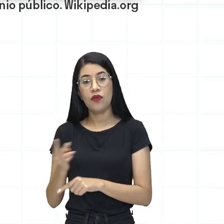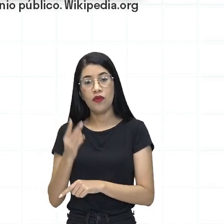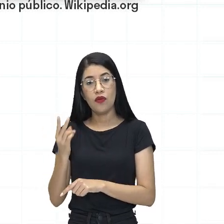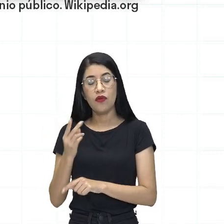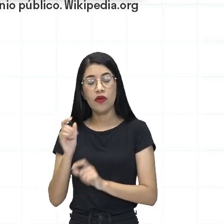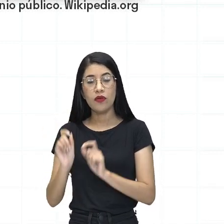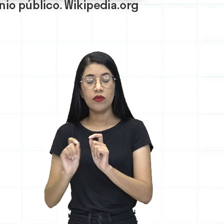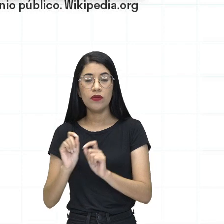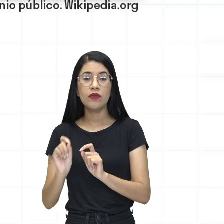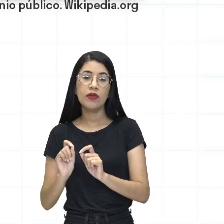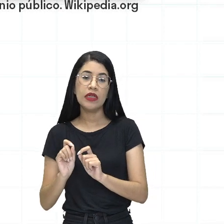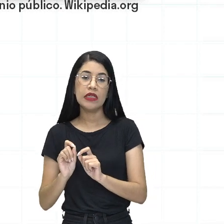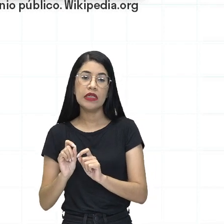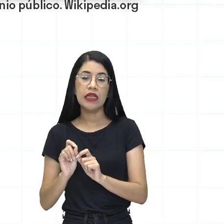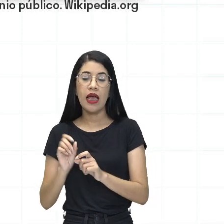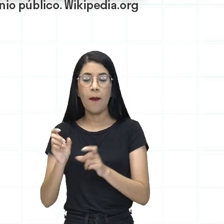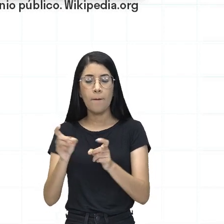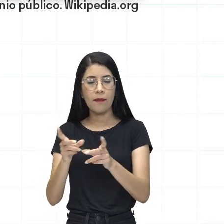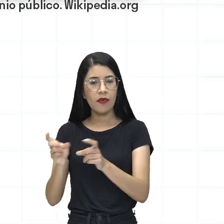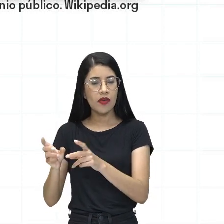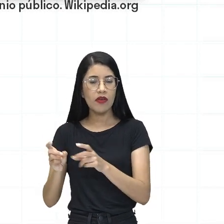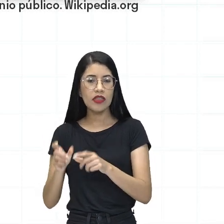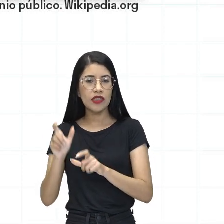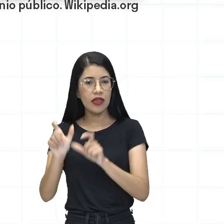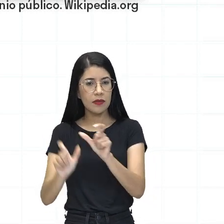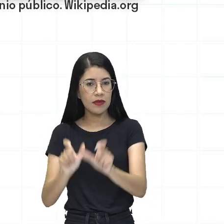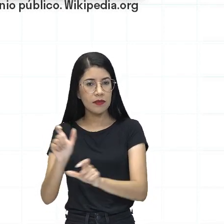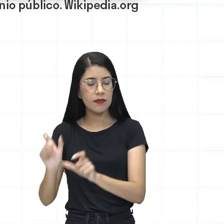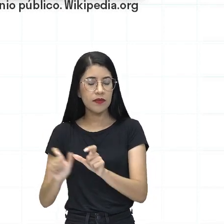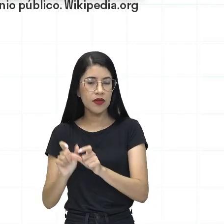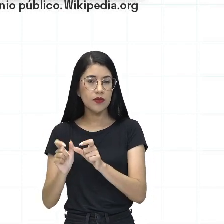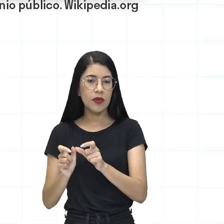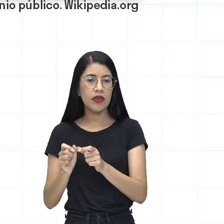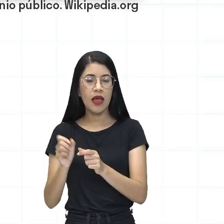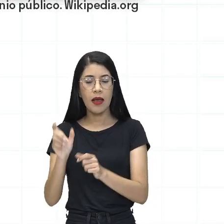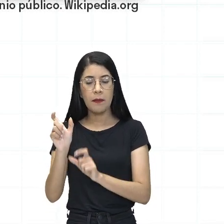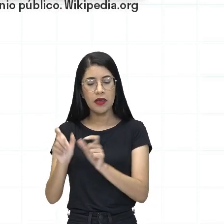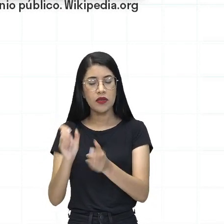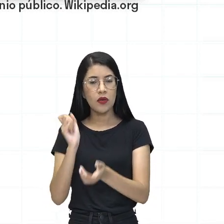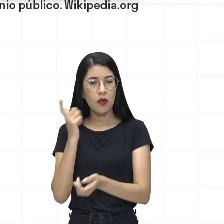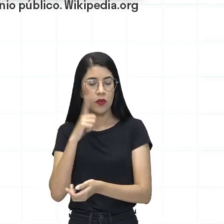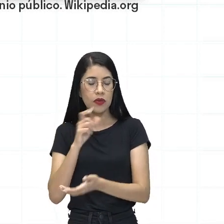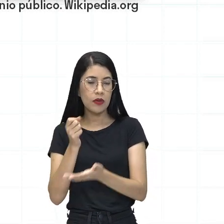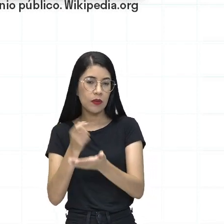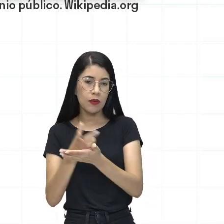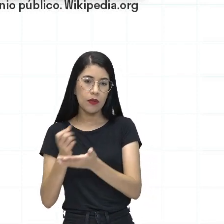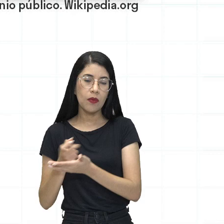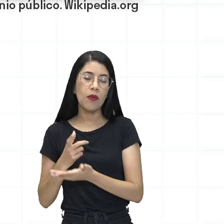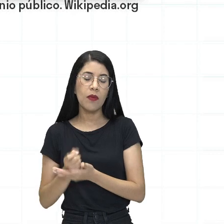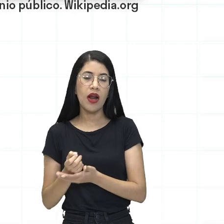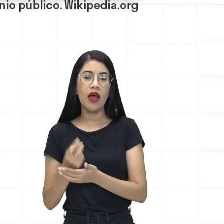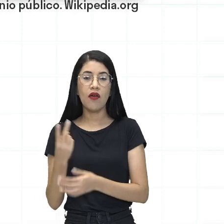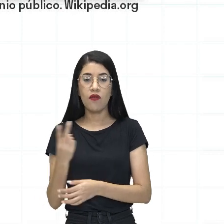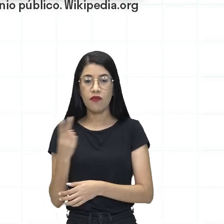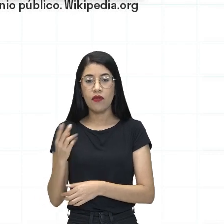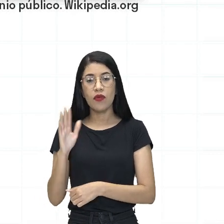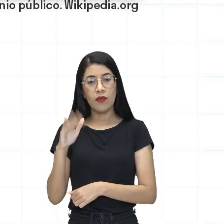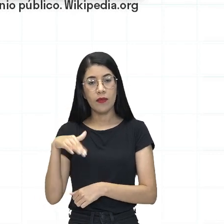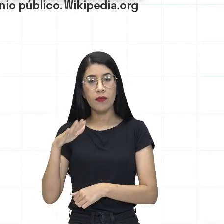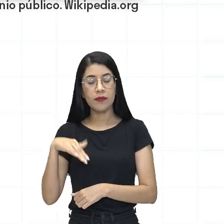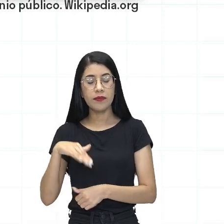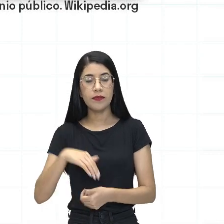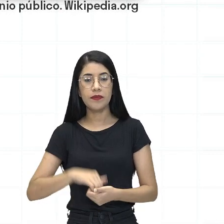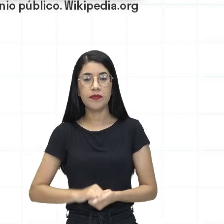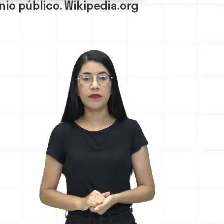no caso, levado à população, né? O custo em que a população passou a adquirir esses produtos também foi